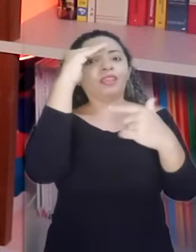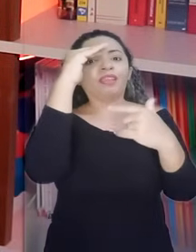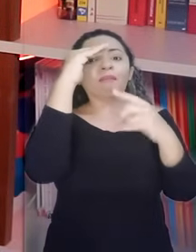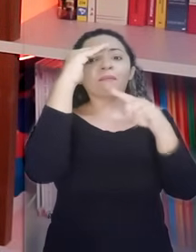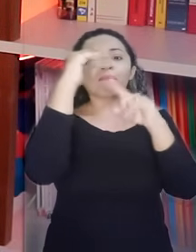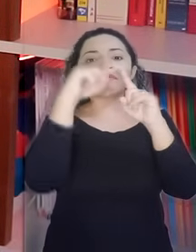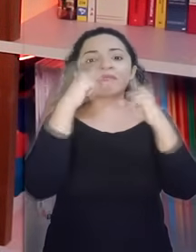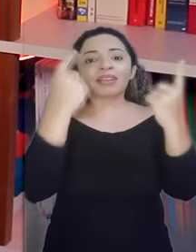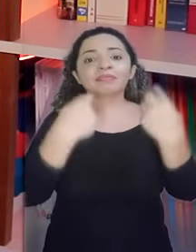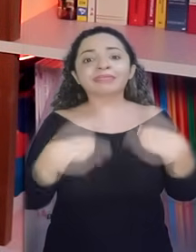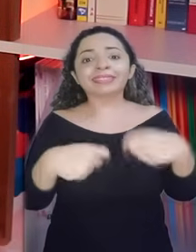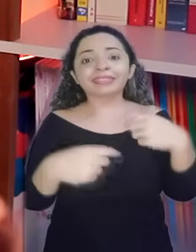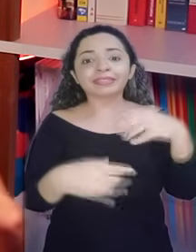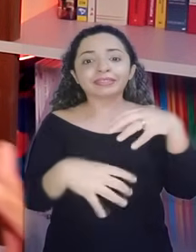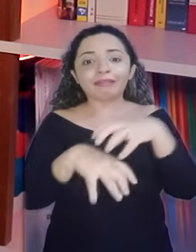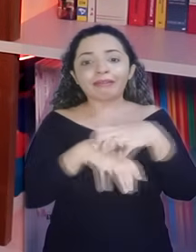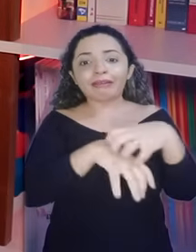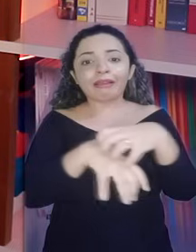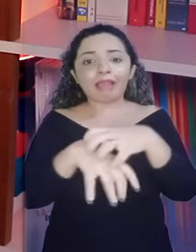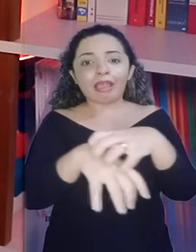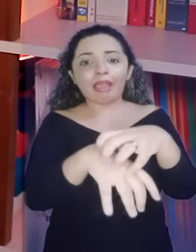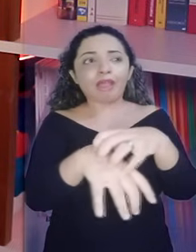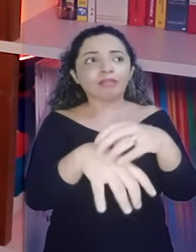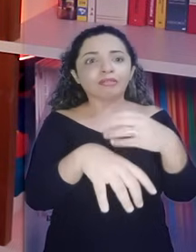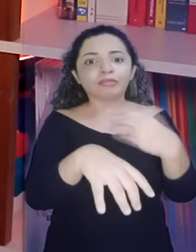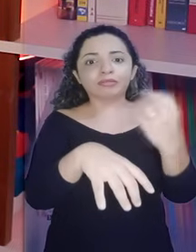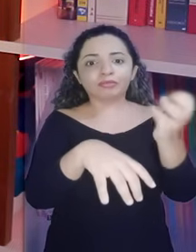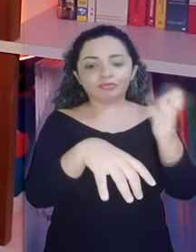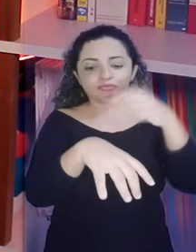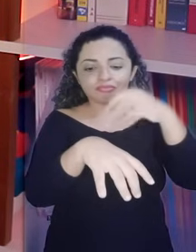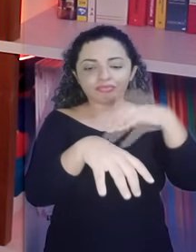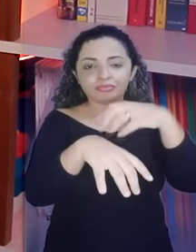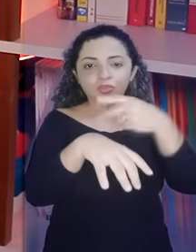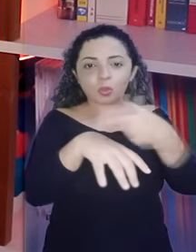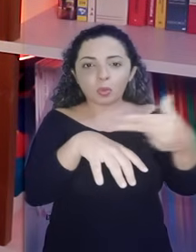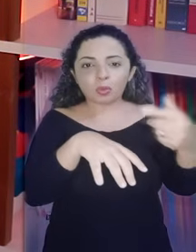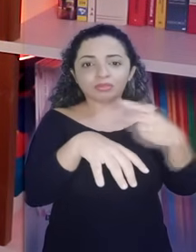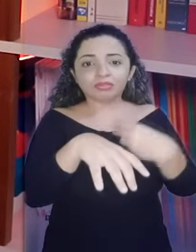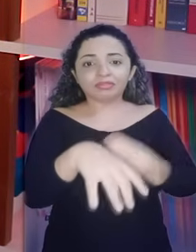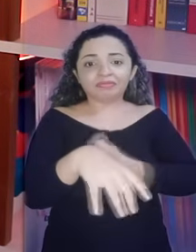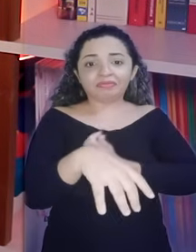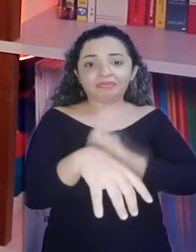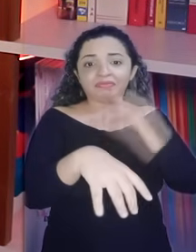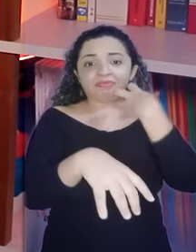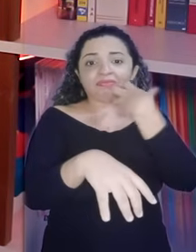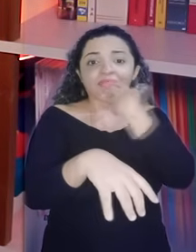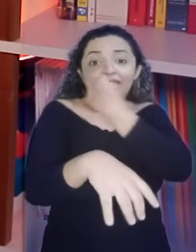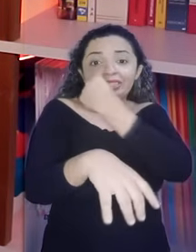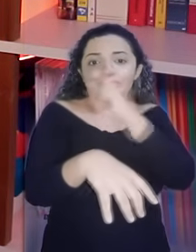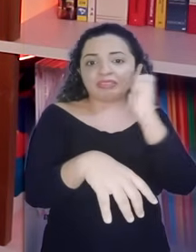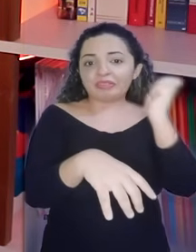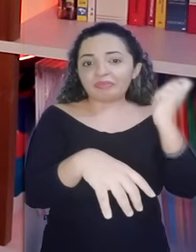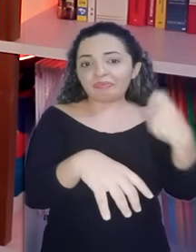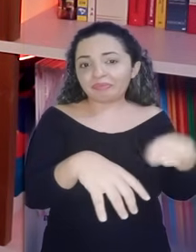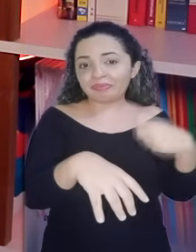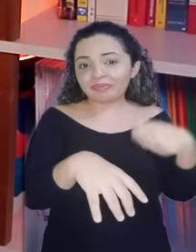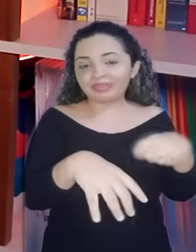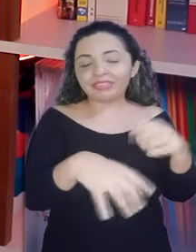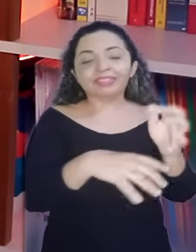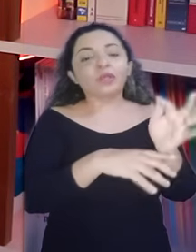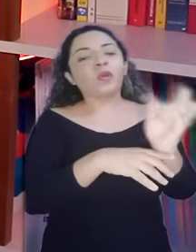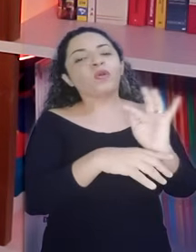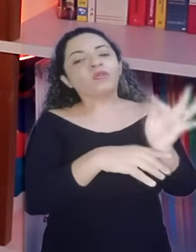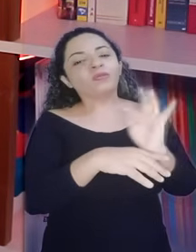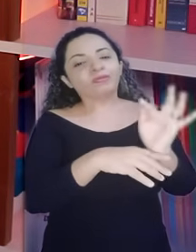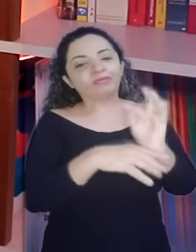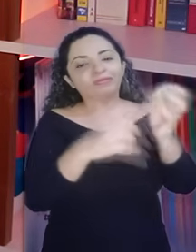você tem que viver dentro de um carro para poder garantir o mínimo de sobrevivência. E existem no filme, retrata muito